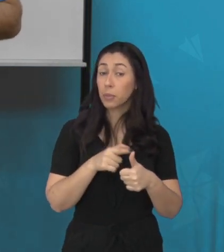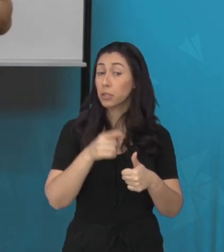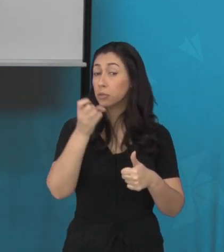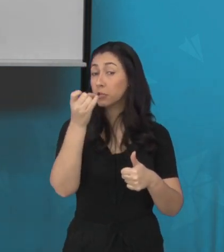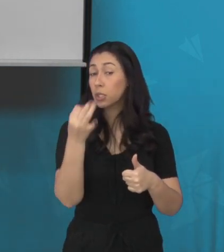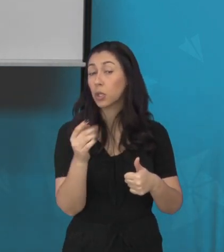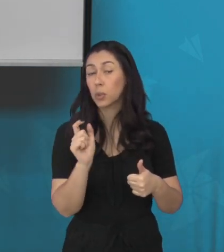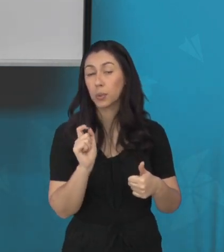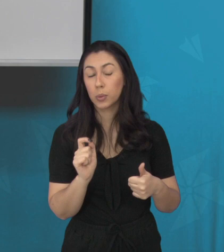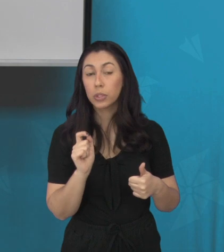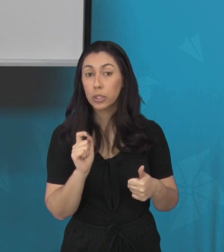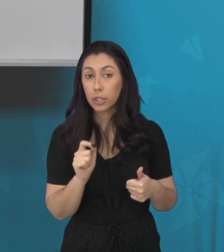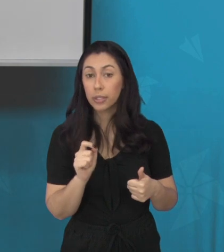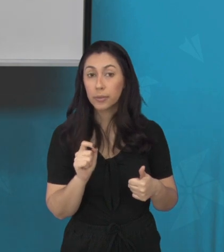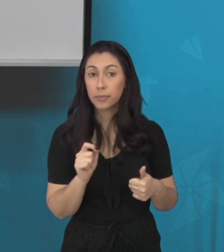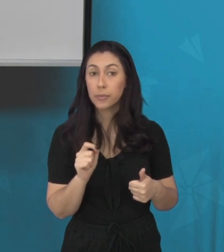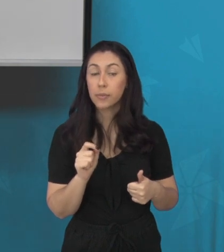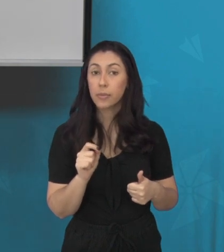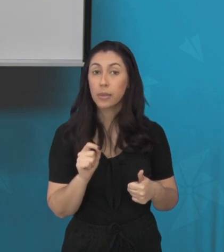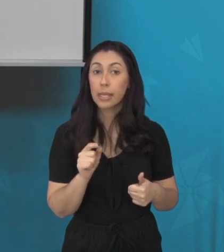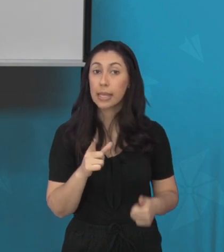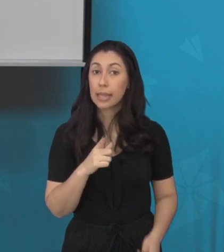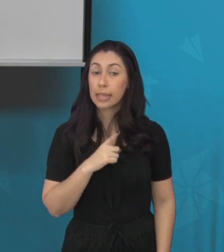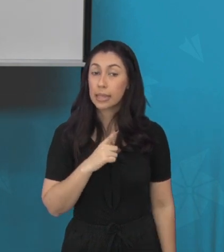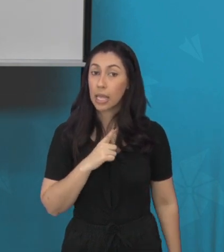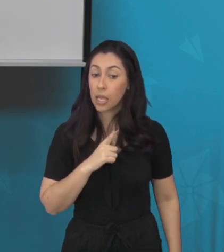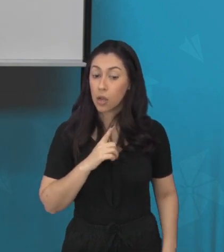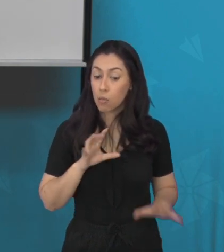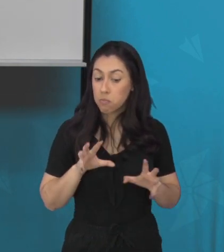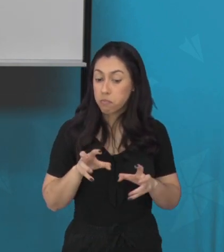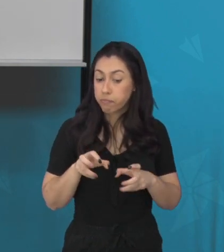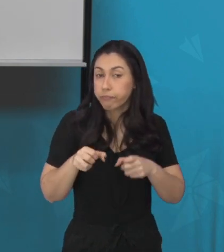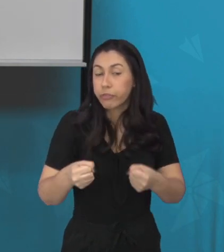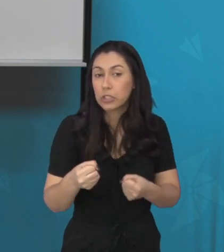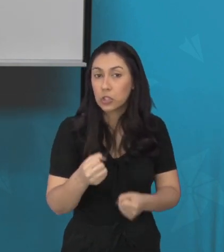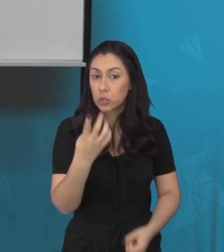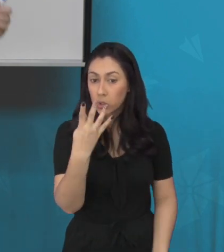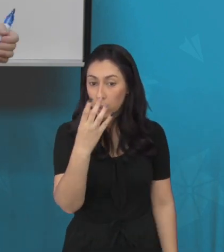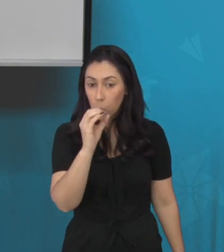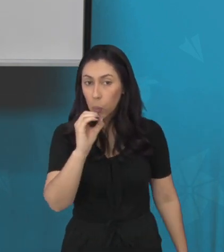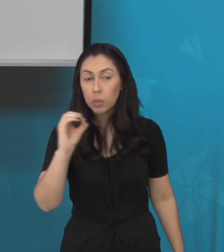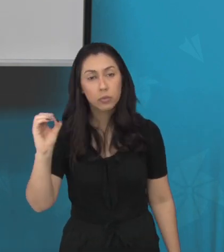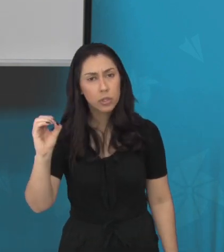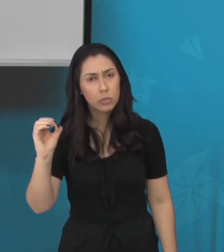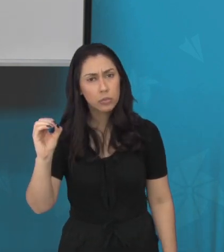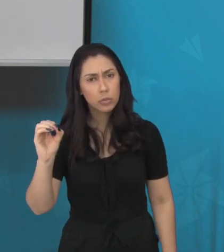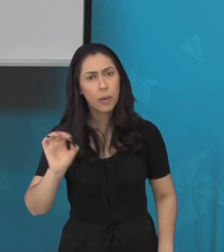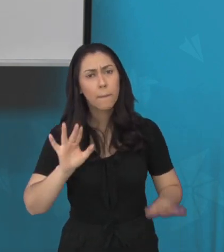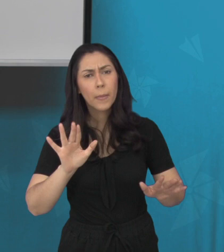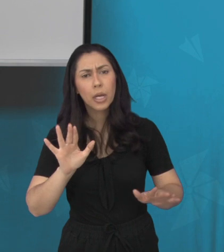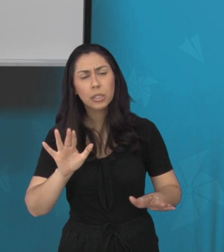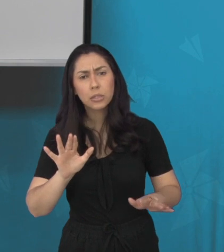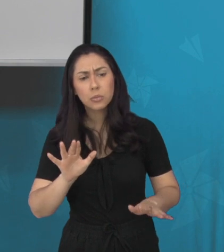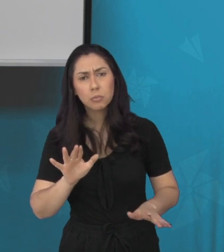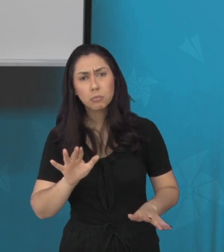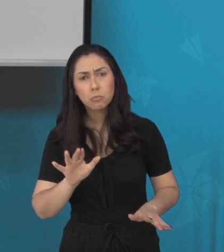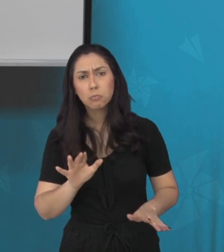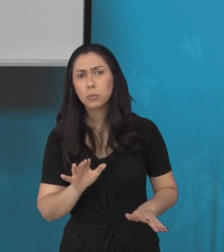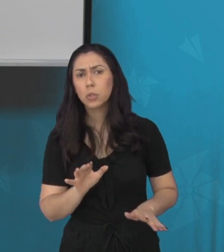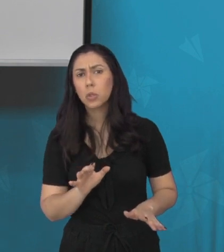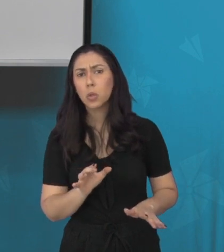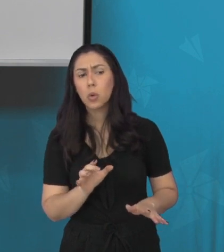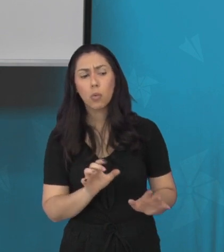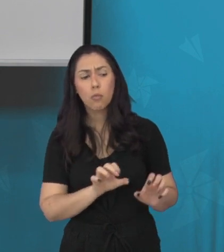questão fala: são aplicados 400 newtons. Qual a força de atrito? A chave aqui para a gente responder